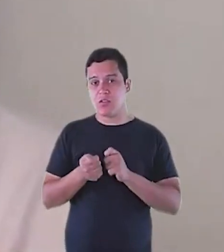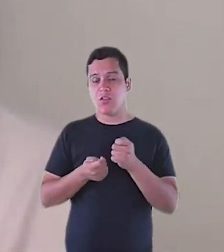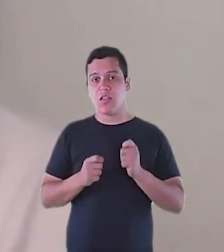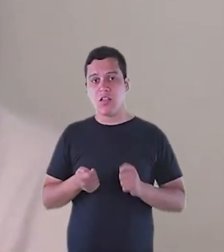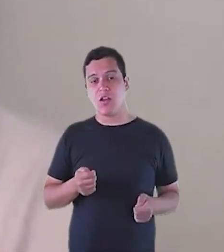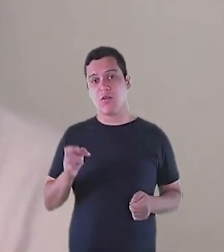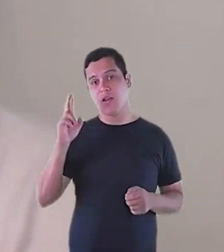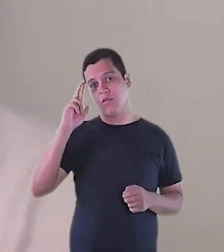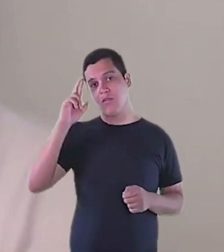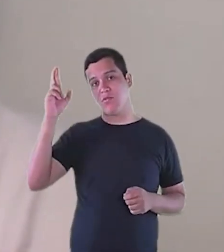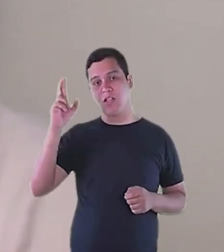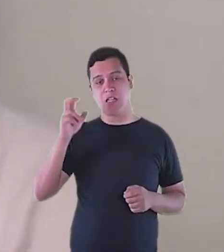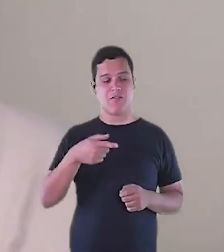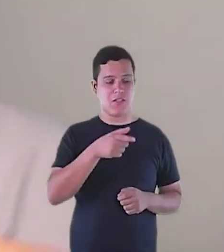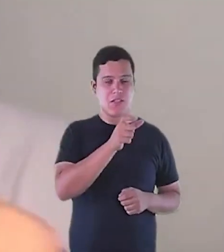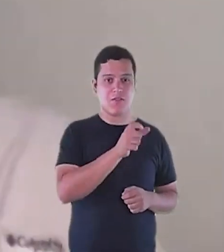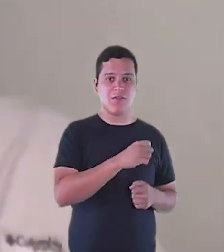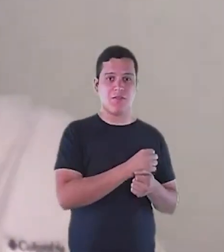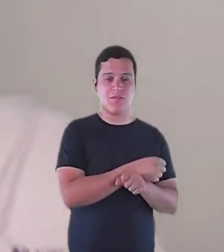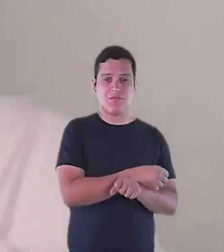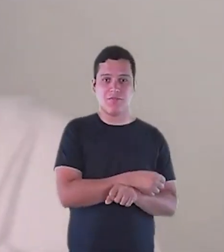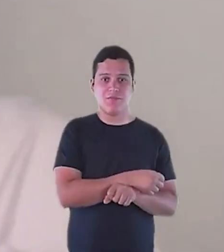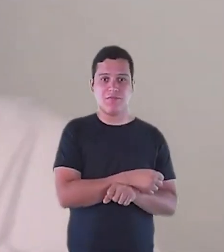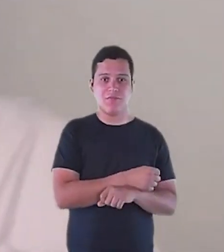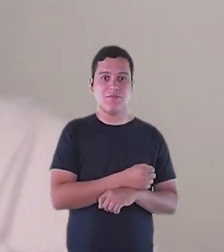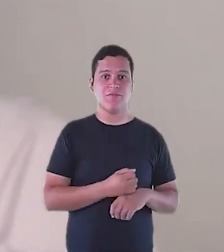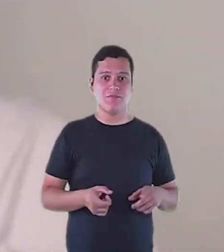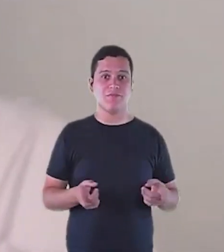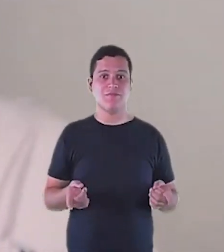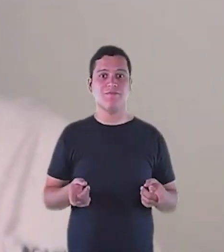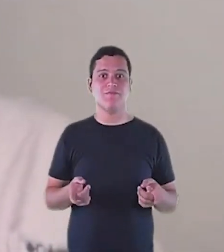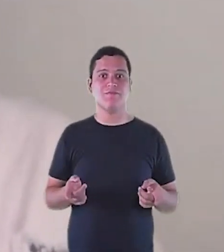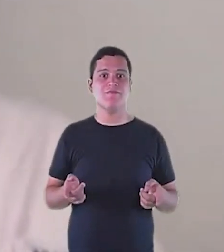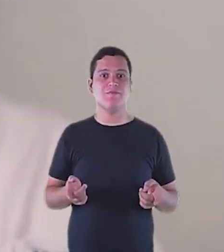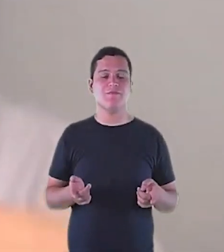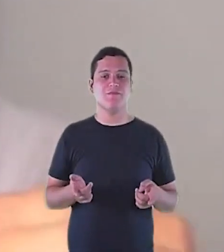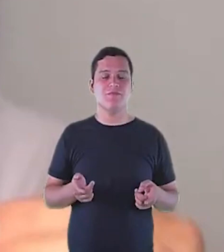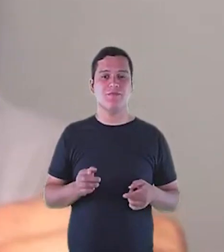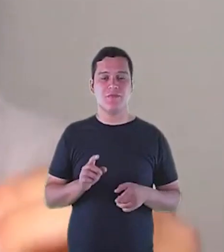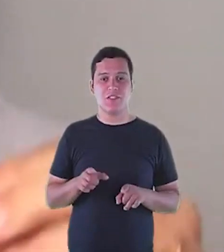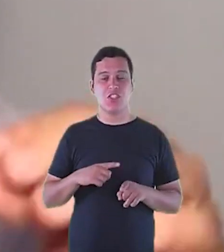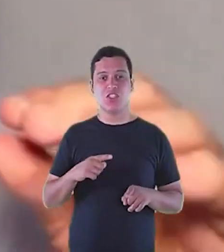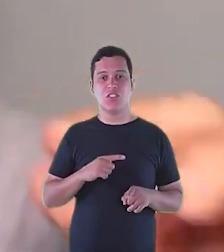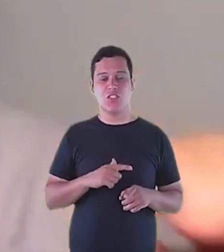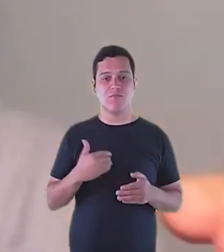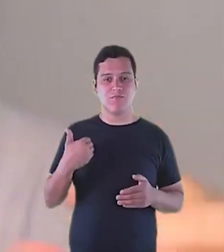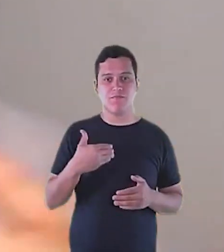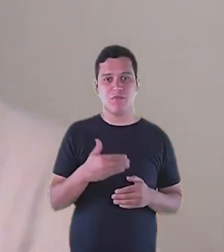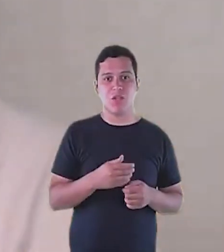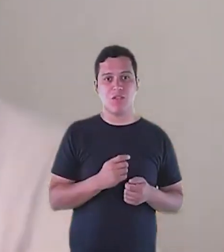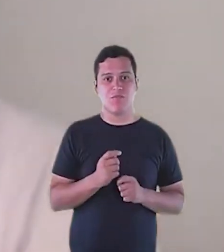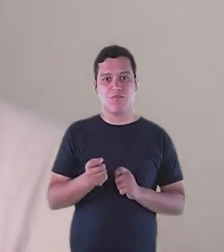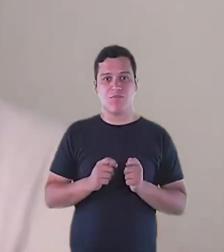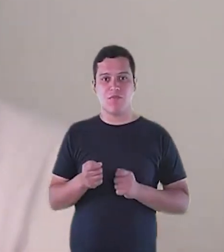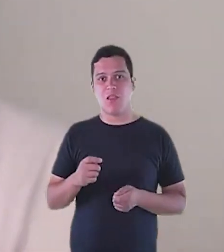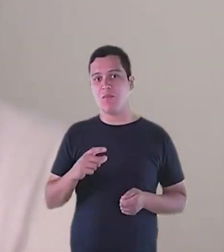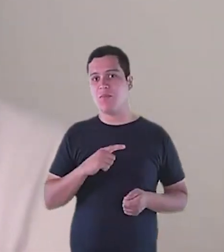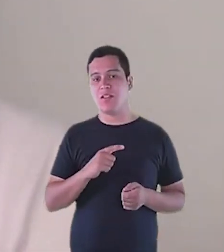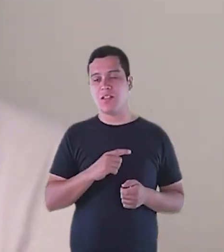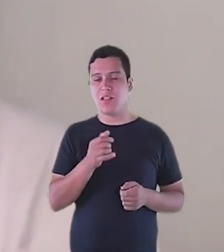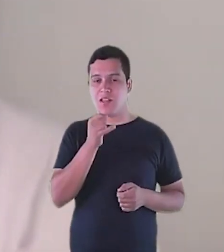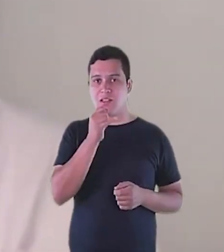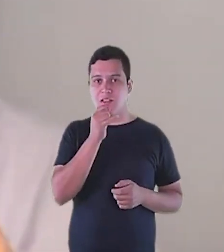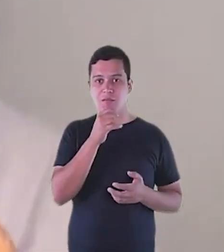próprios cativos, entre os escravos e seus donos, para conseguir espaços dentro do sistema